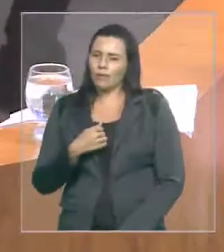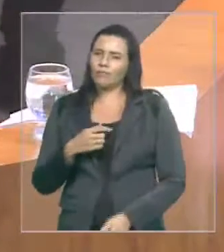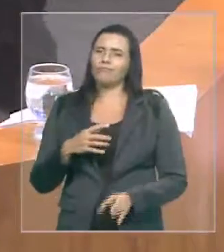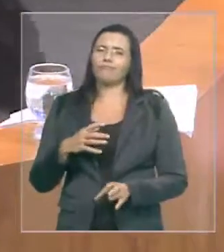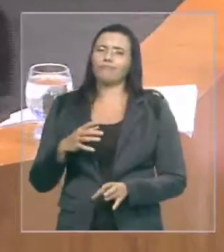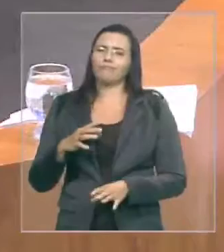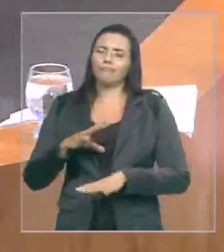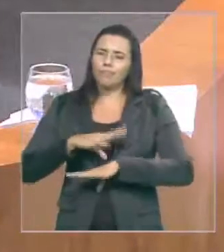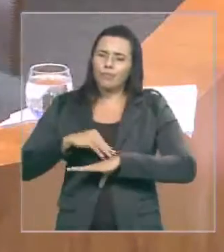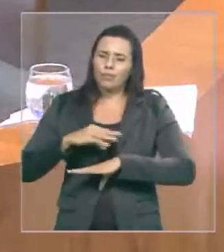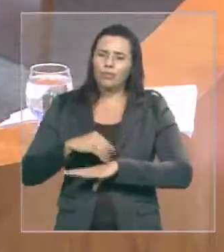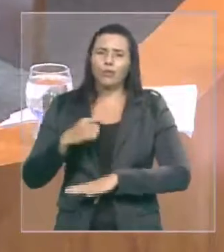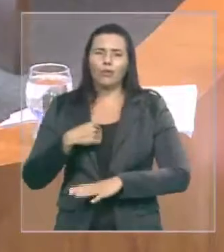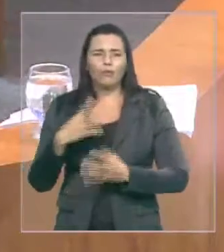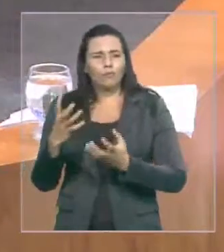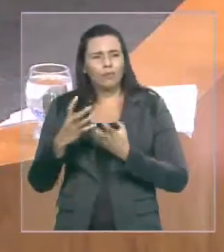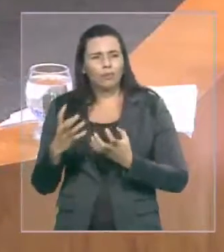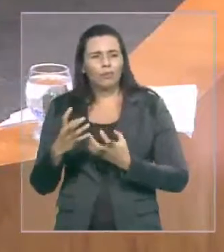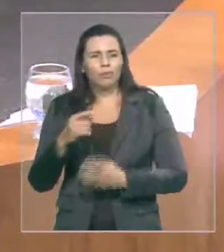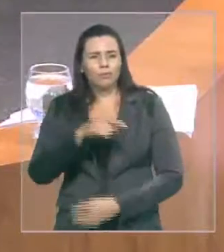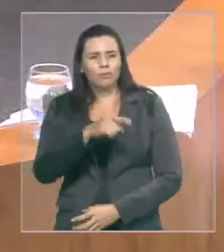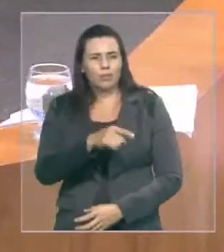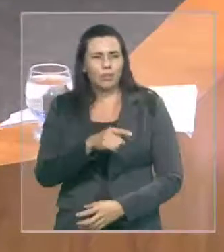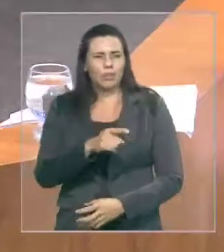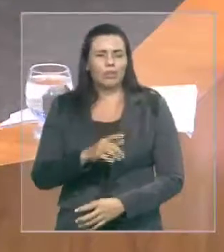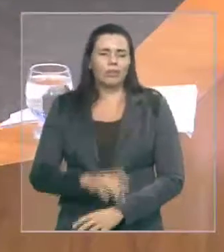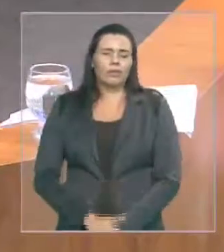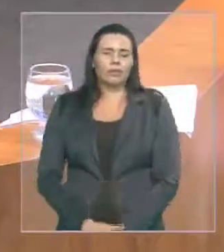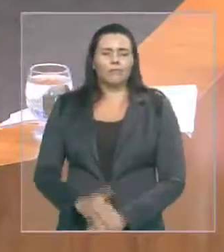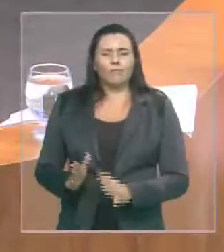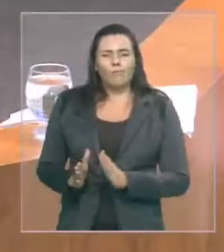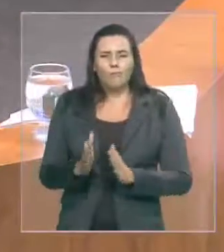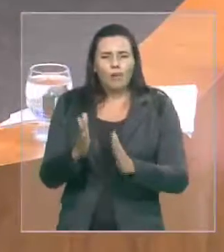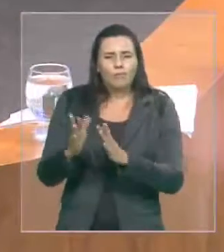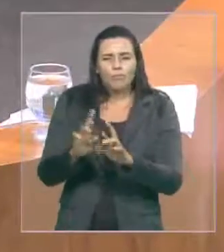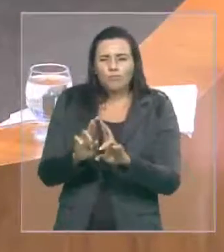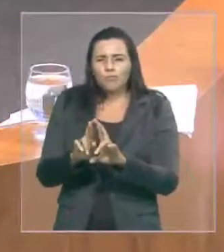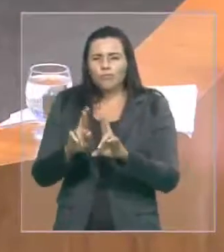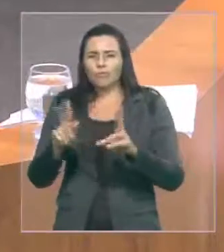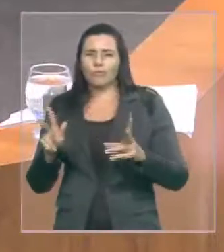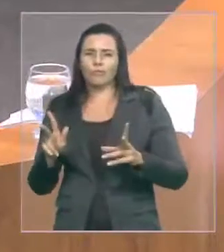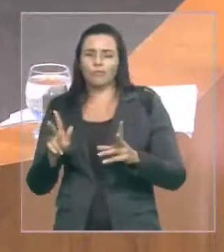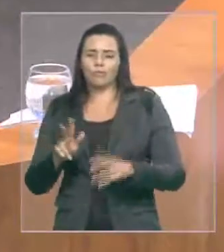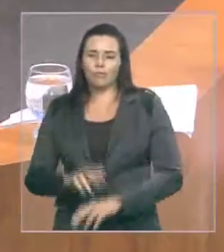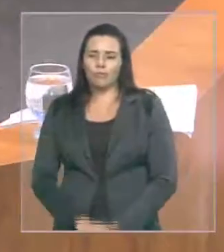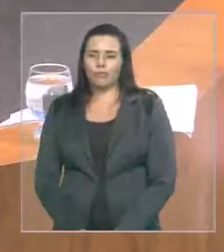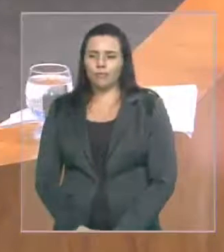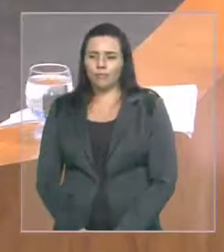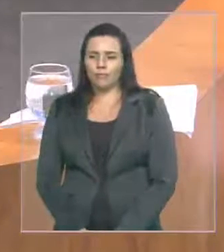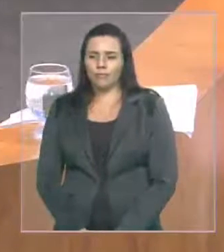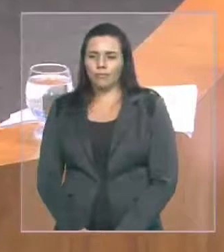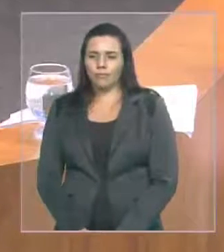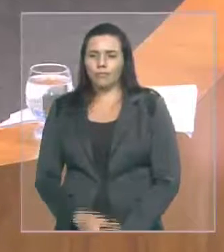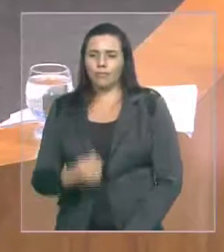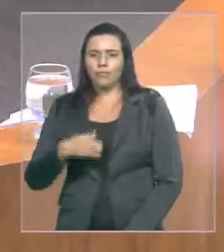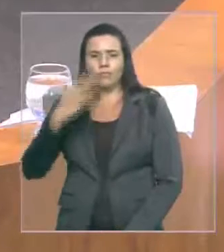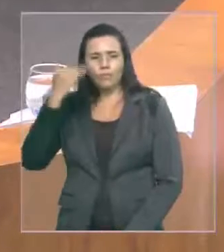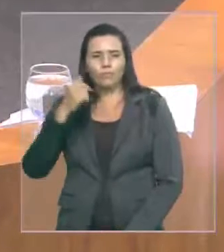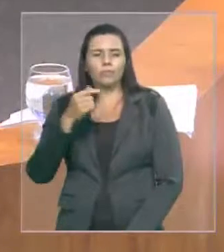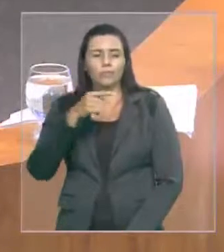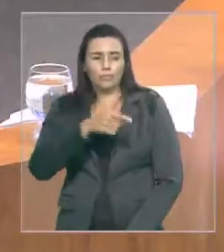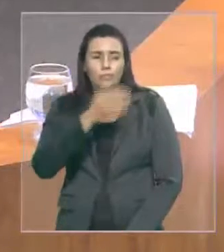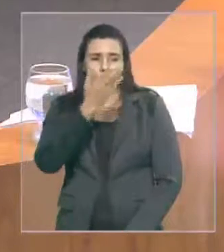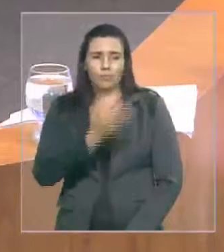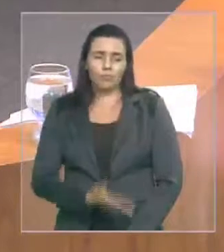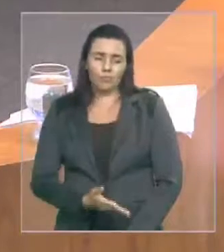na linha, na trilha de outros oposicionistas desta casa, que, apesar de que Vossa Excelência é professor, é